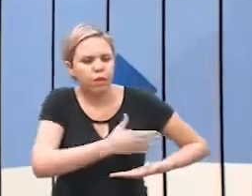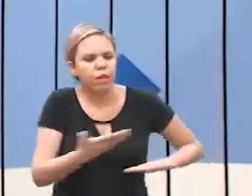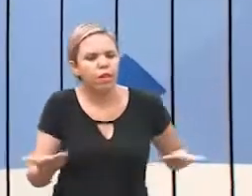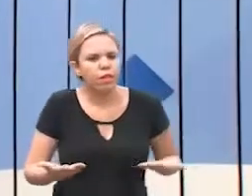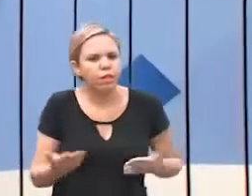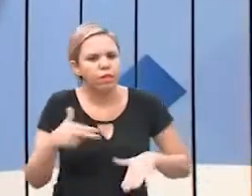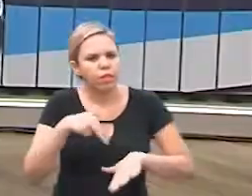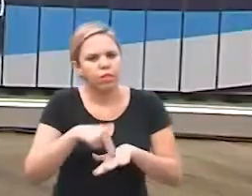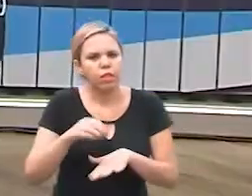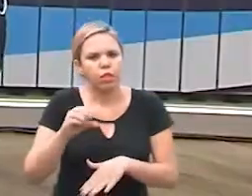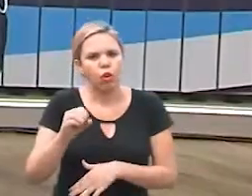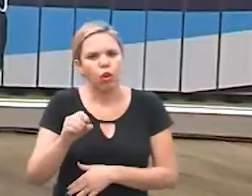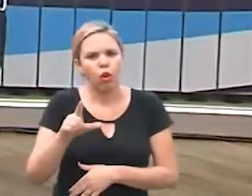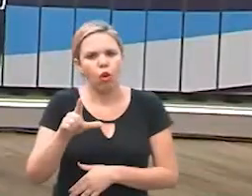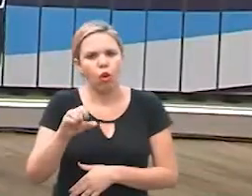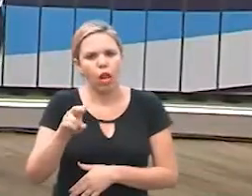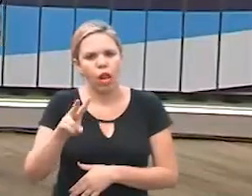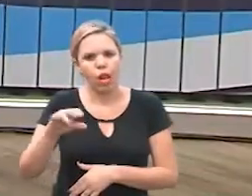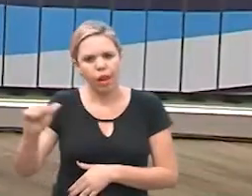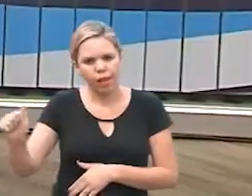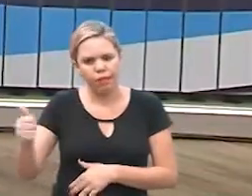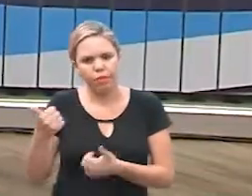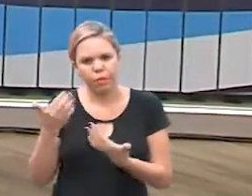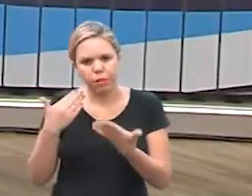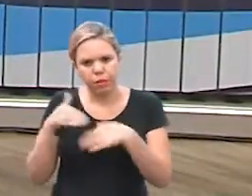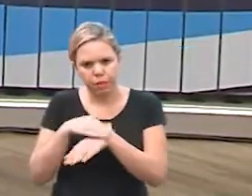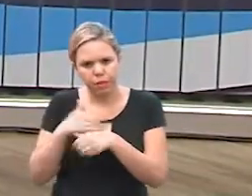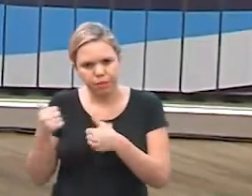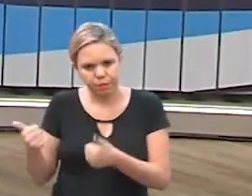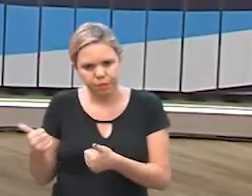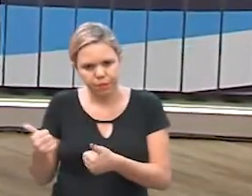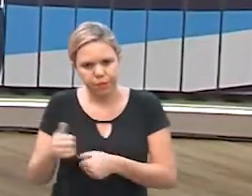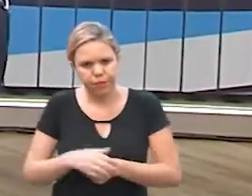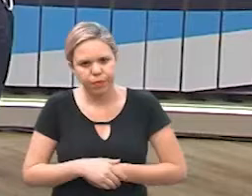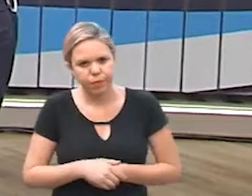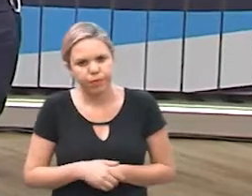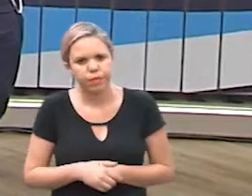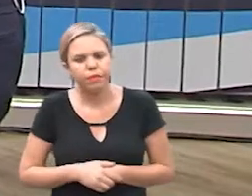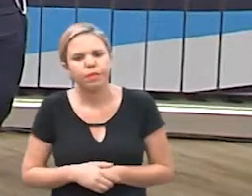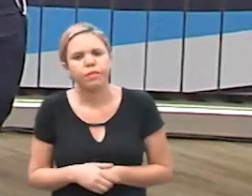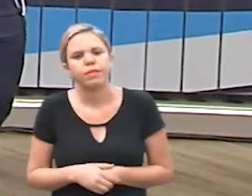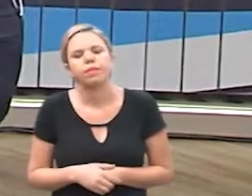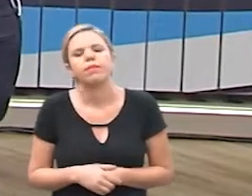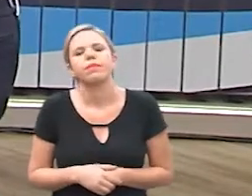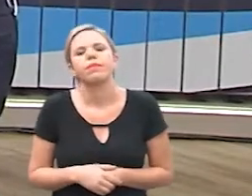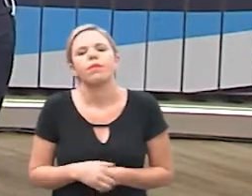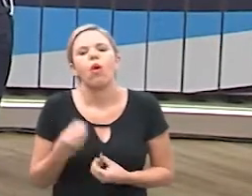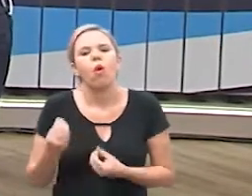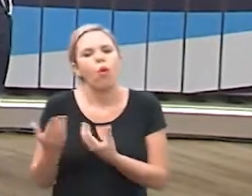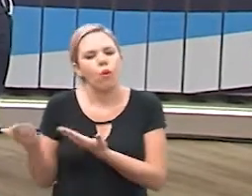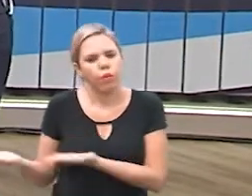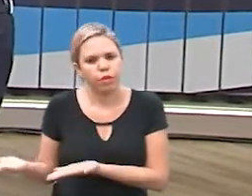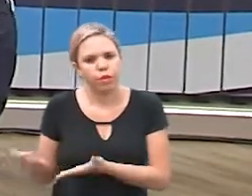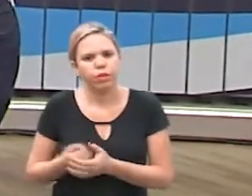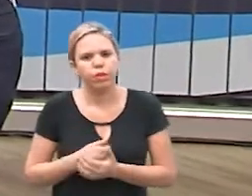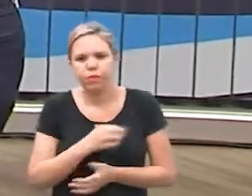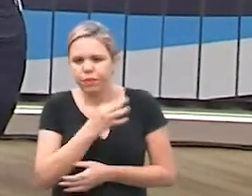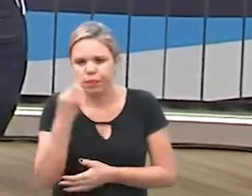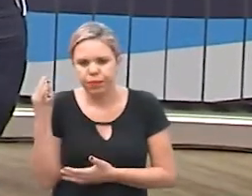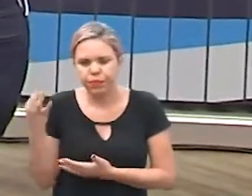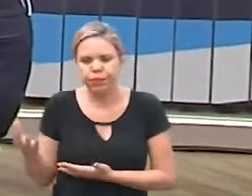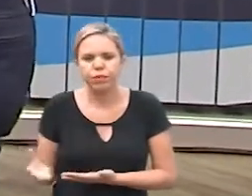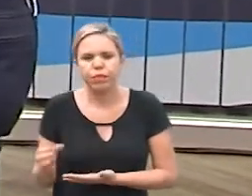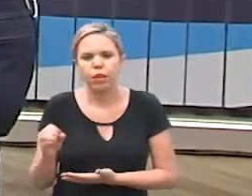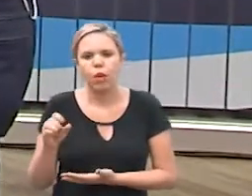Aqui comigo está a Olivia para a gente bater um bate-papo, né, Olivia? Tudo bem? Tudo bem com você? Tudo